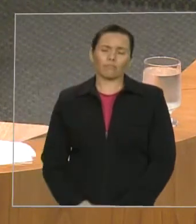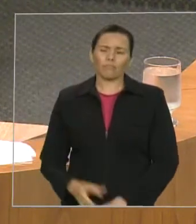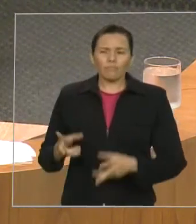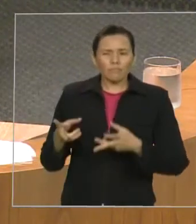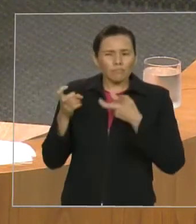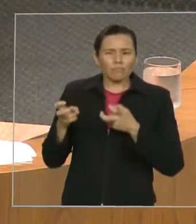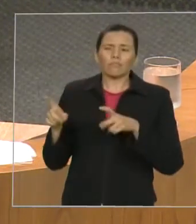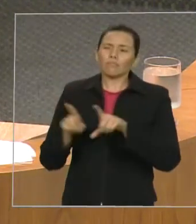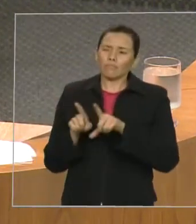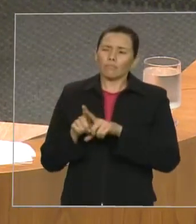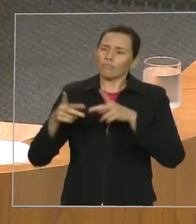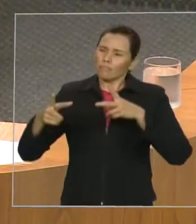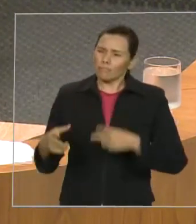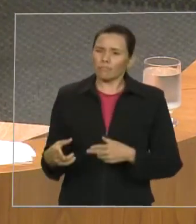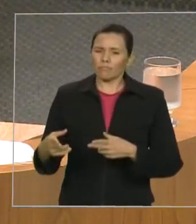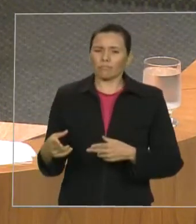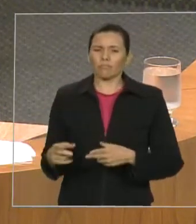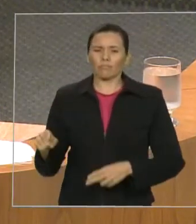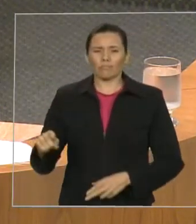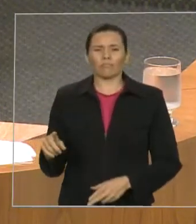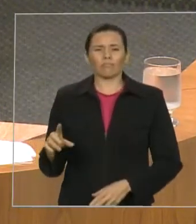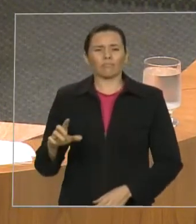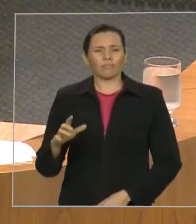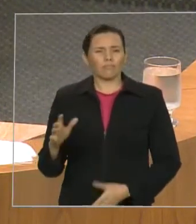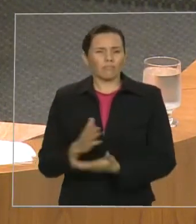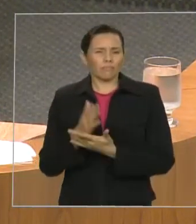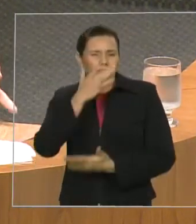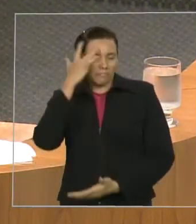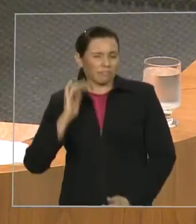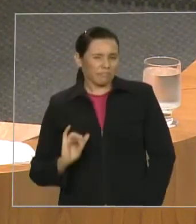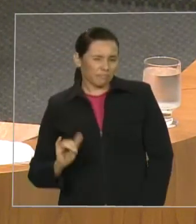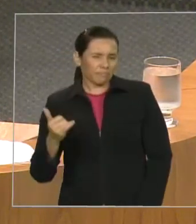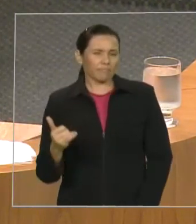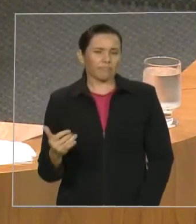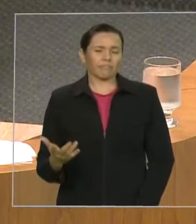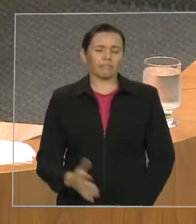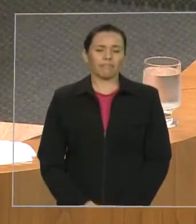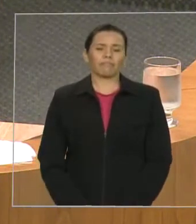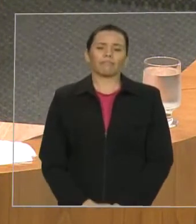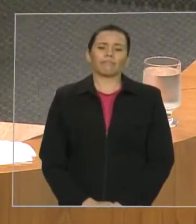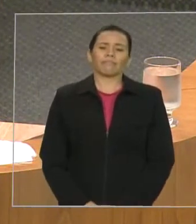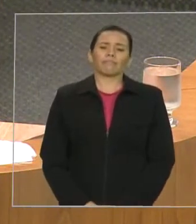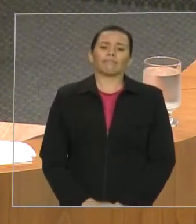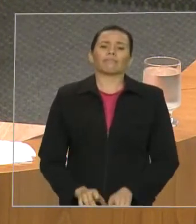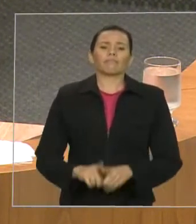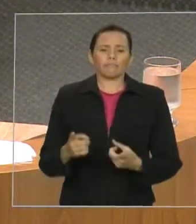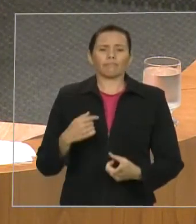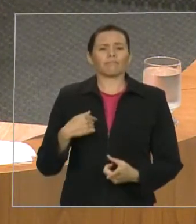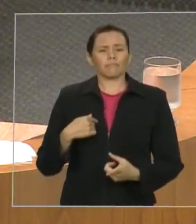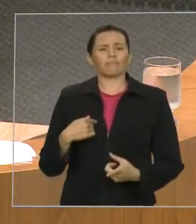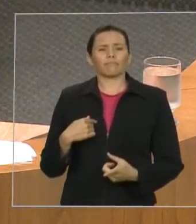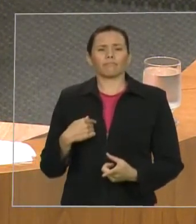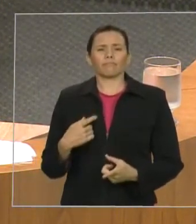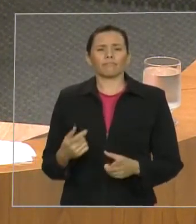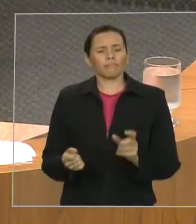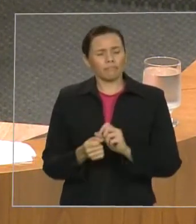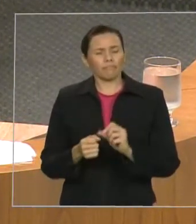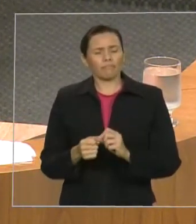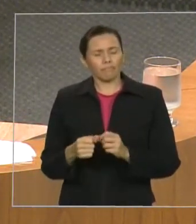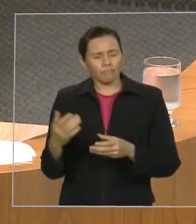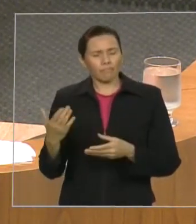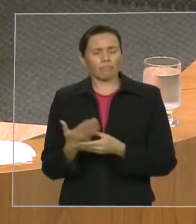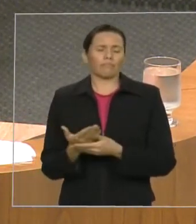a omissão do Ministério Público. Talvez não estejam atentos ainda, mas vamos oferecer denúncia ao Ministério Público para que possa